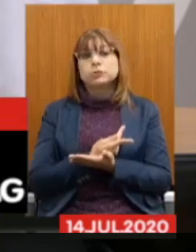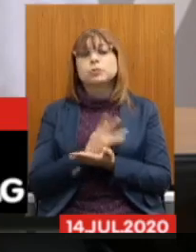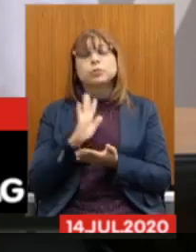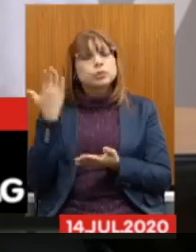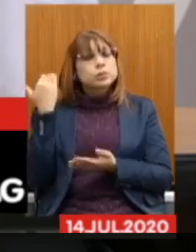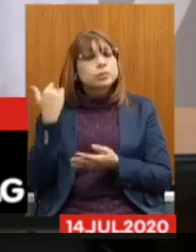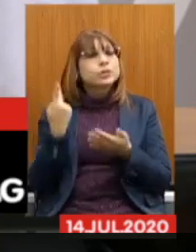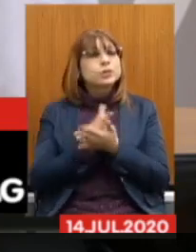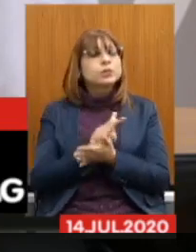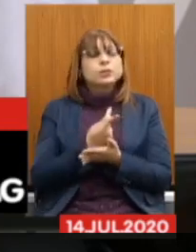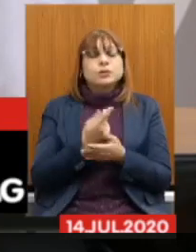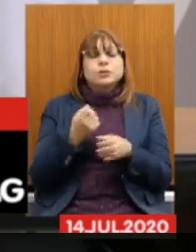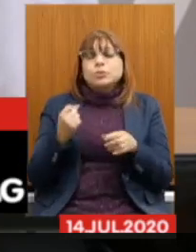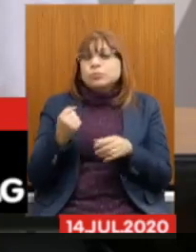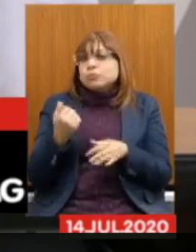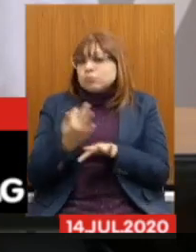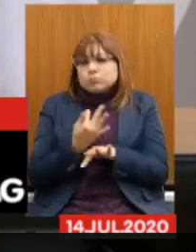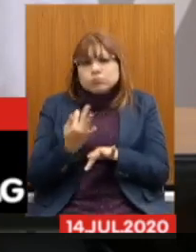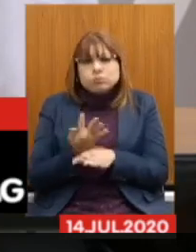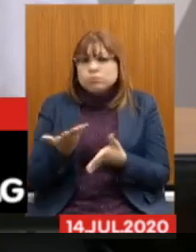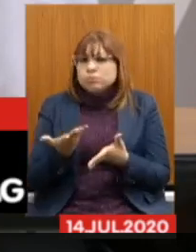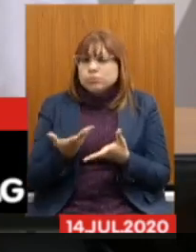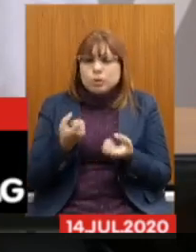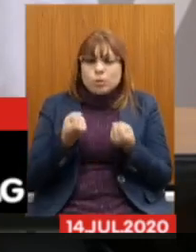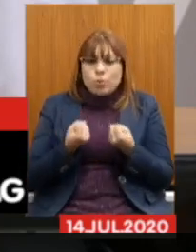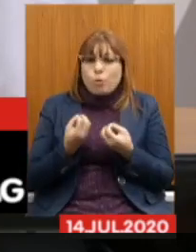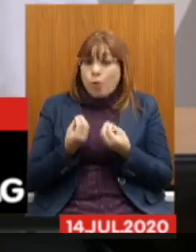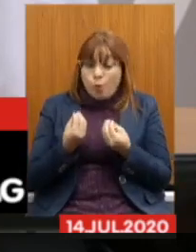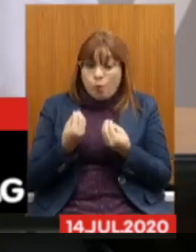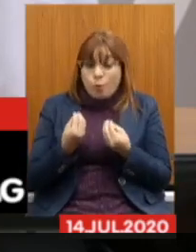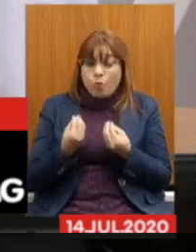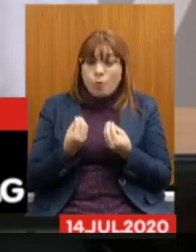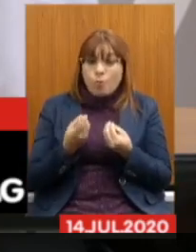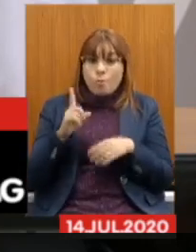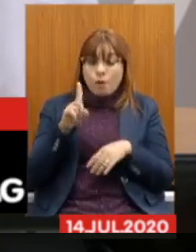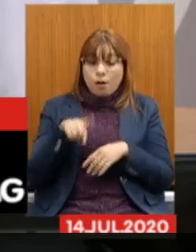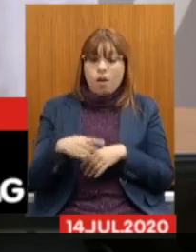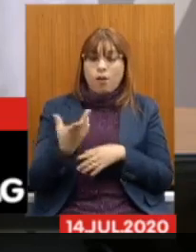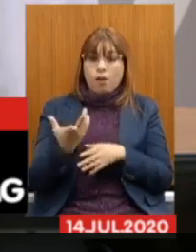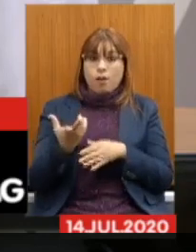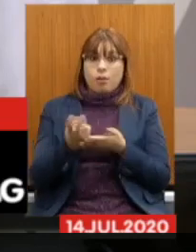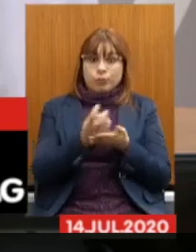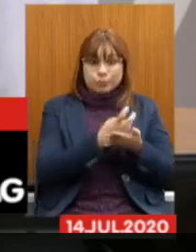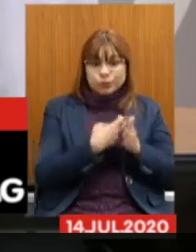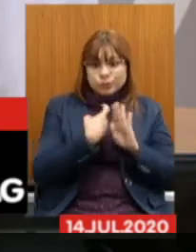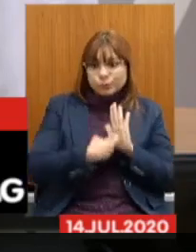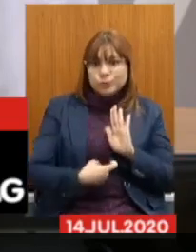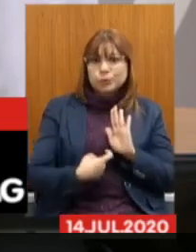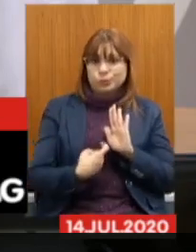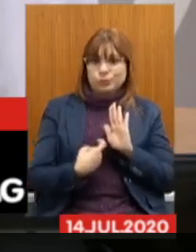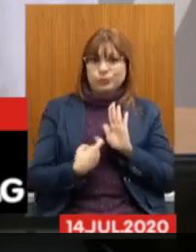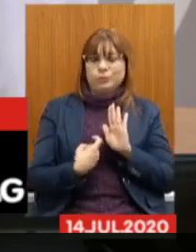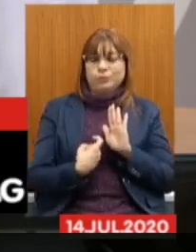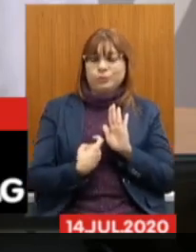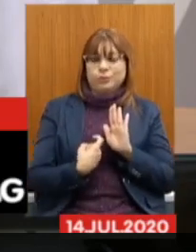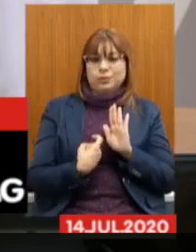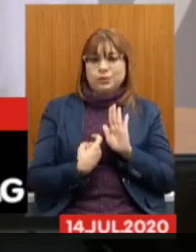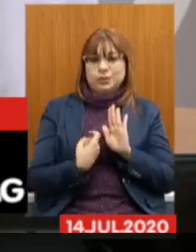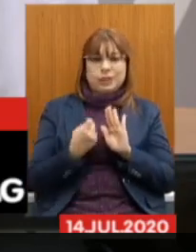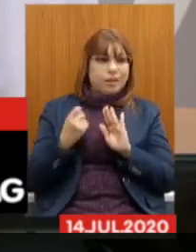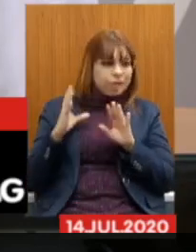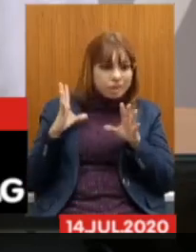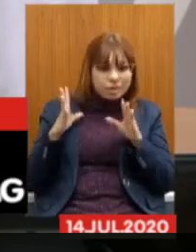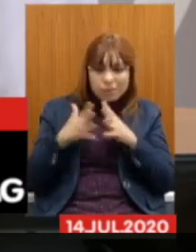a insuportabilidade da carga tributária. Carga que atinge de forma tão voraz a renda ou o